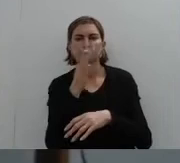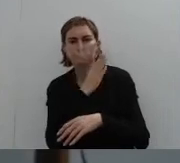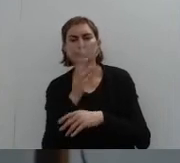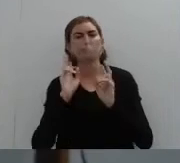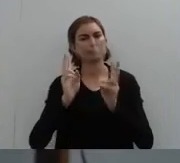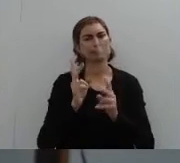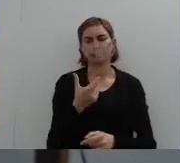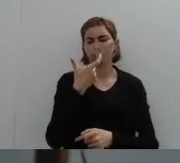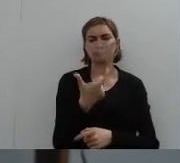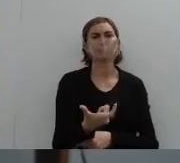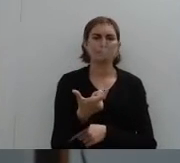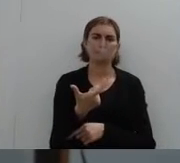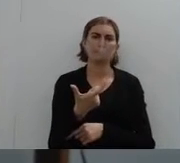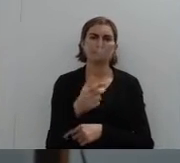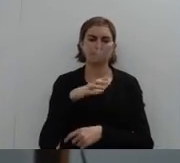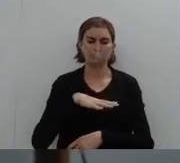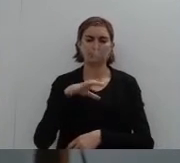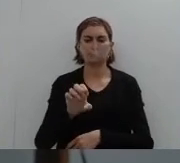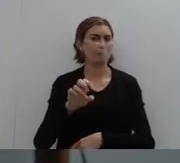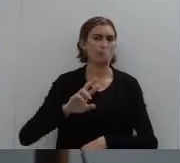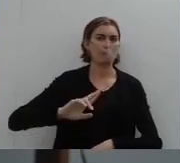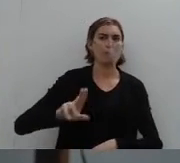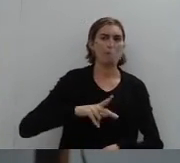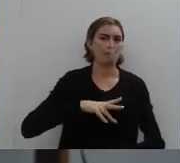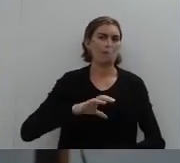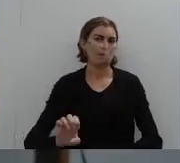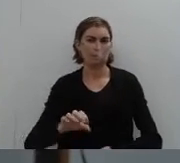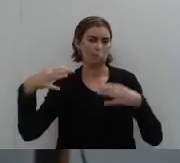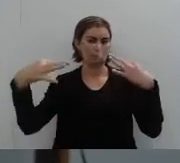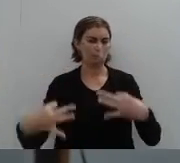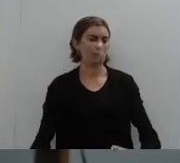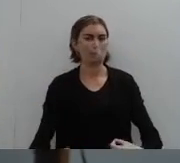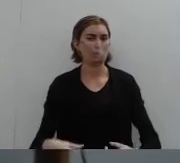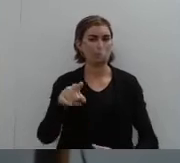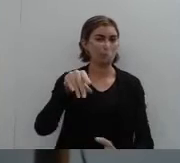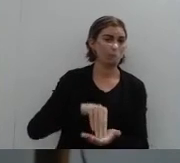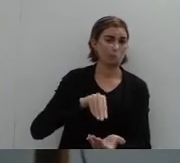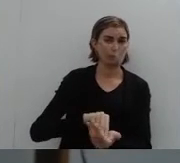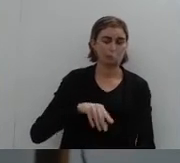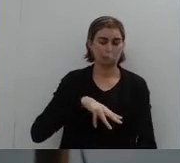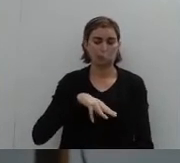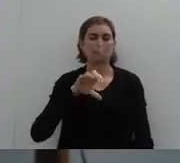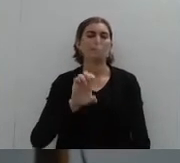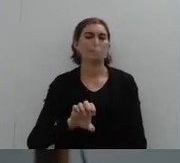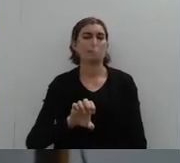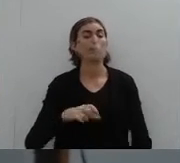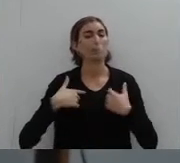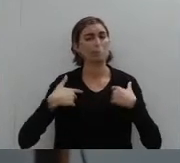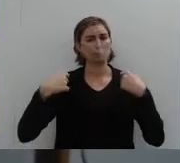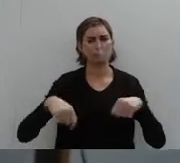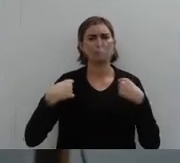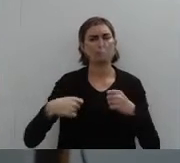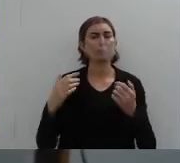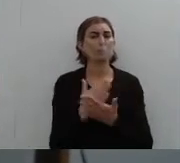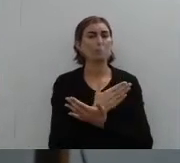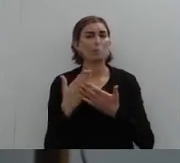essa palavra, essa expressão. Isso não foi ético, isso não foi correto, você faltou com ética. E eu preciso aqui fazer